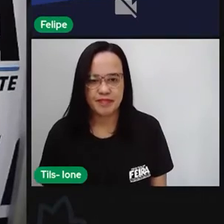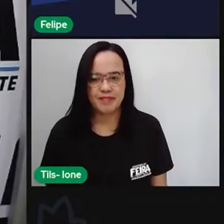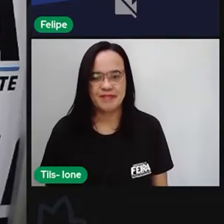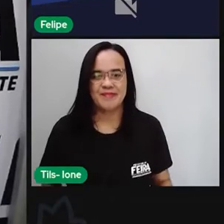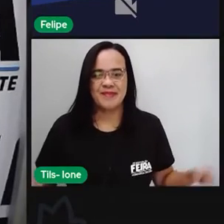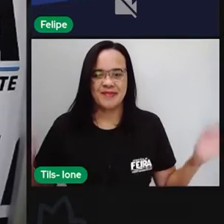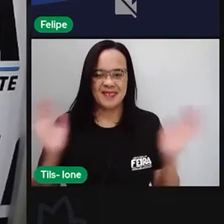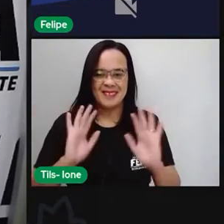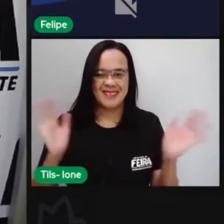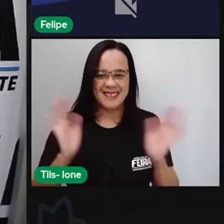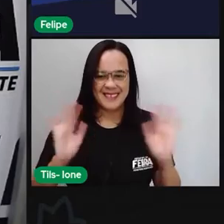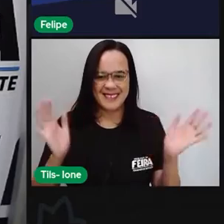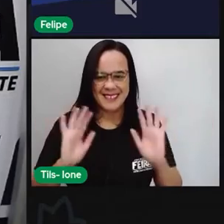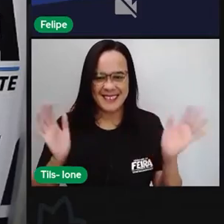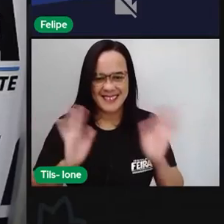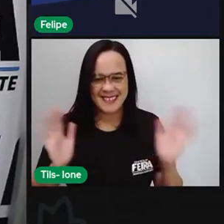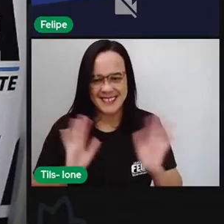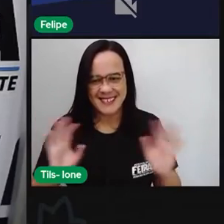Olá,